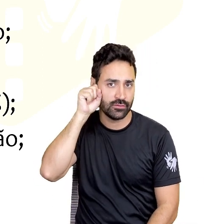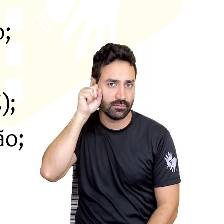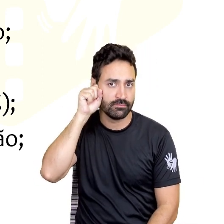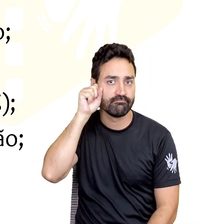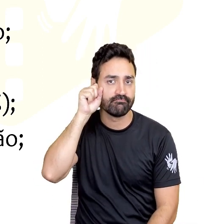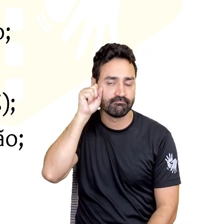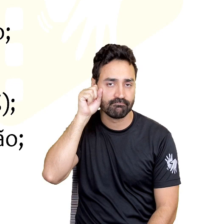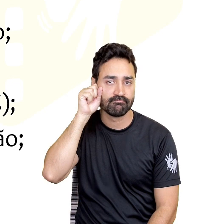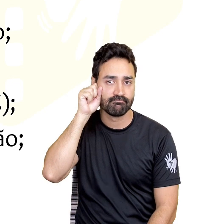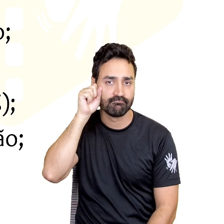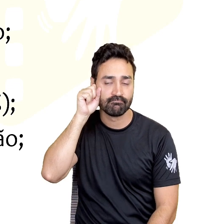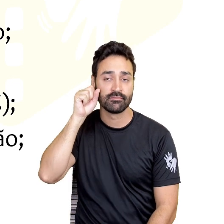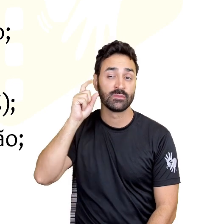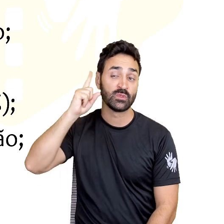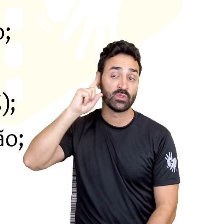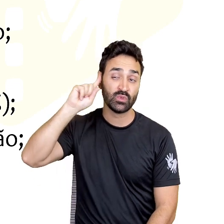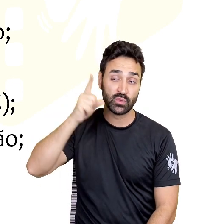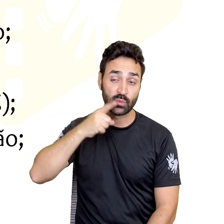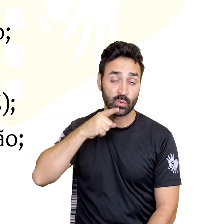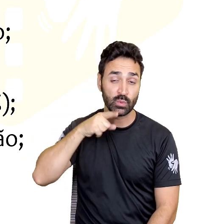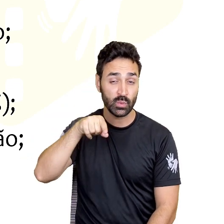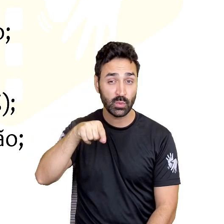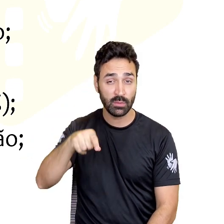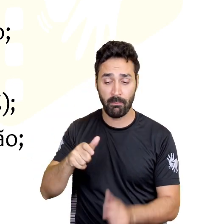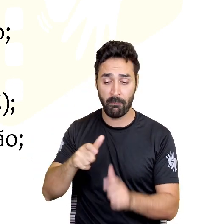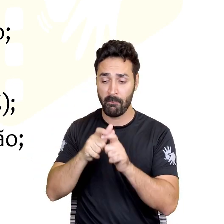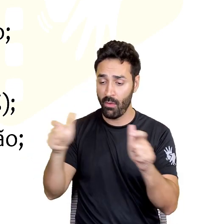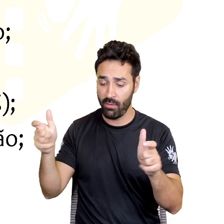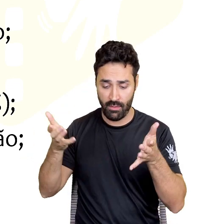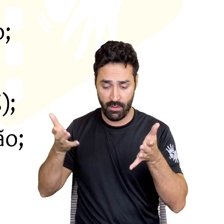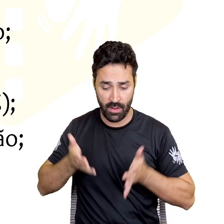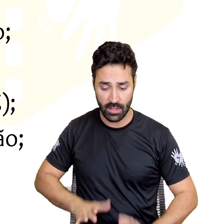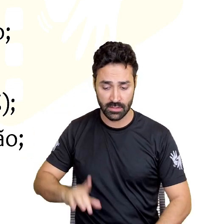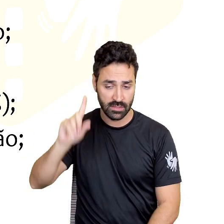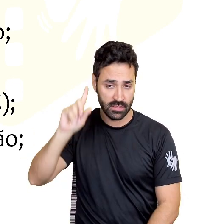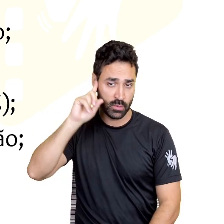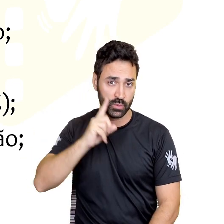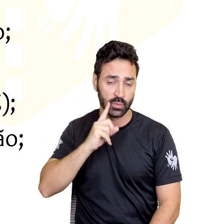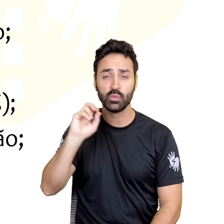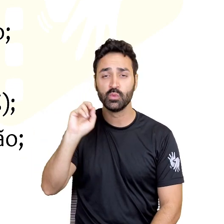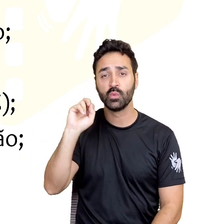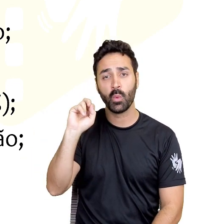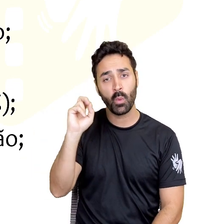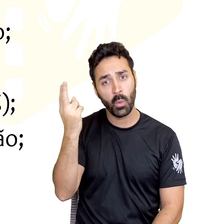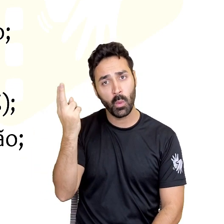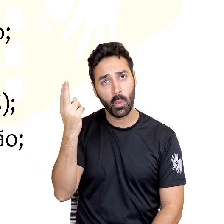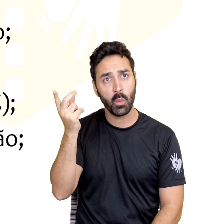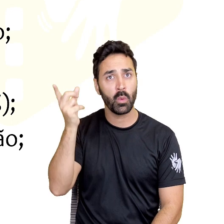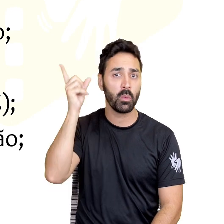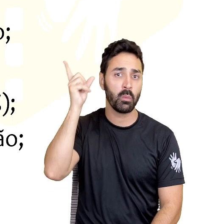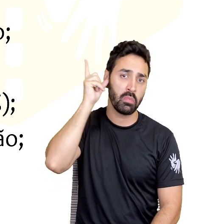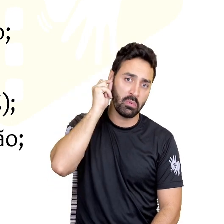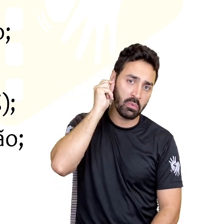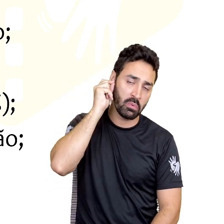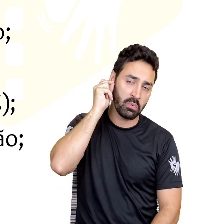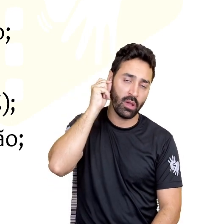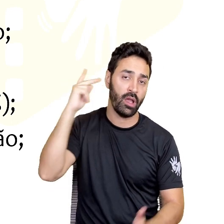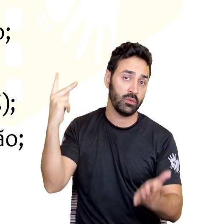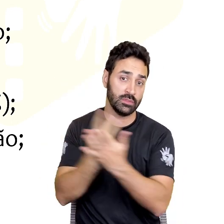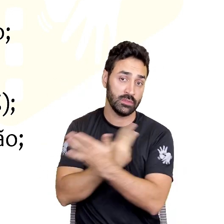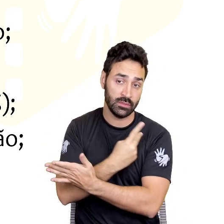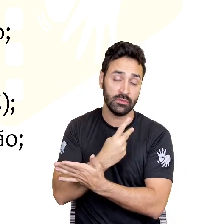das pessoas que são surdas, que nasceram surdas ou que perderam a audição em um determinado momento da